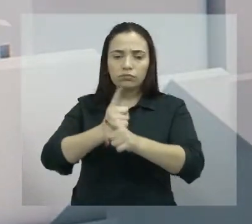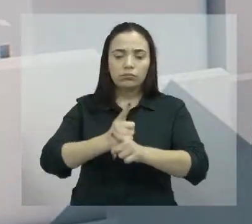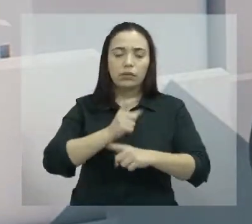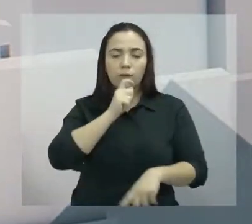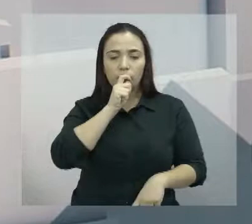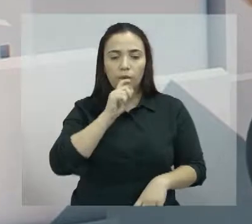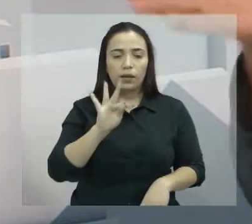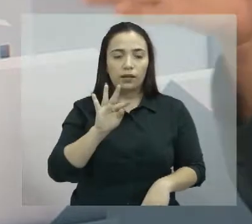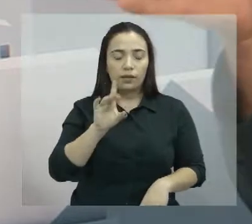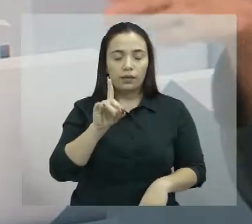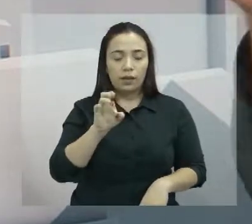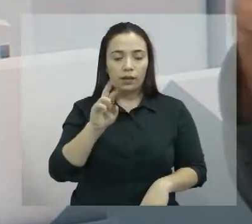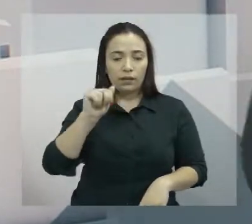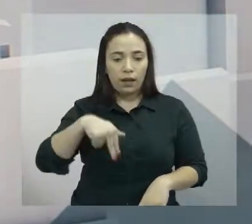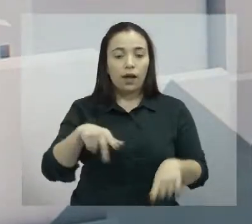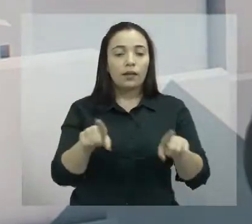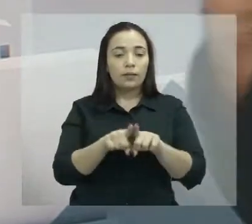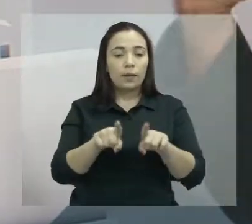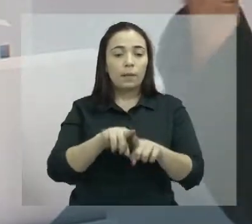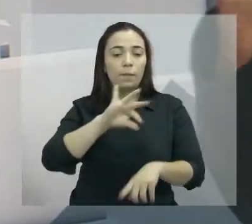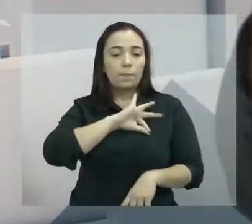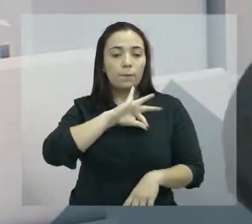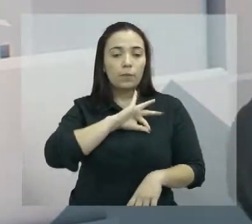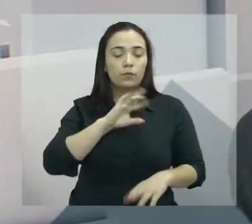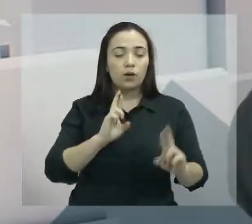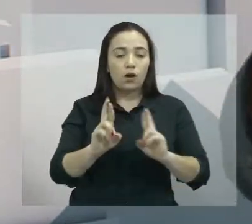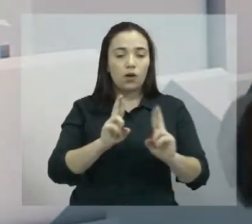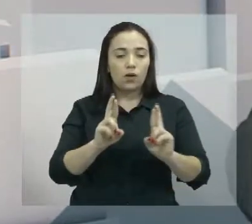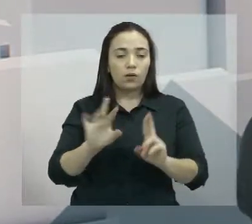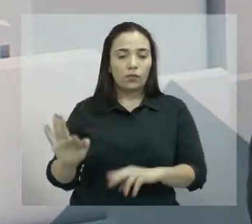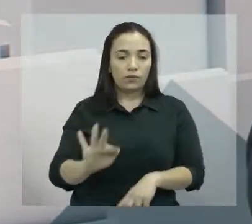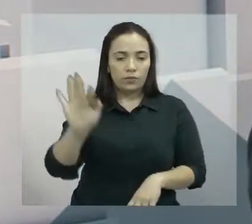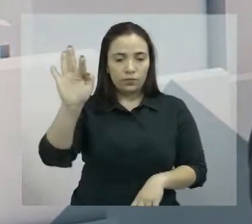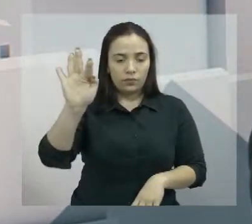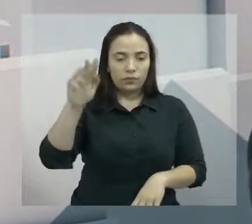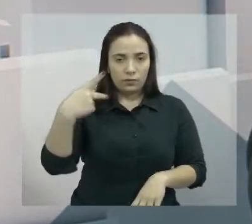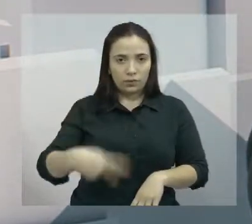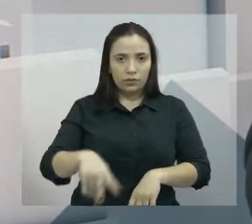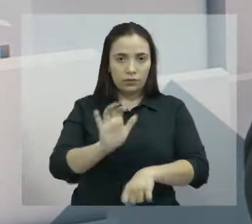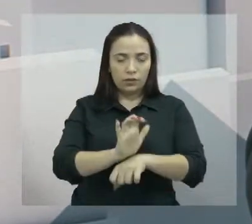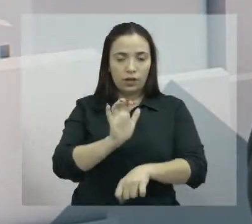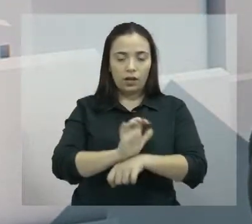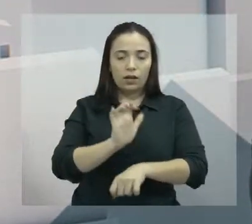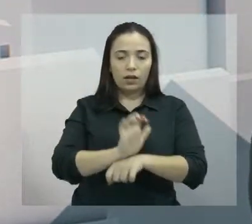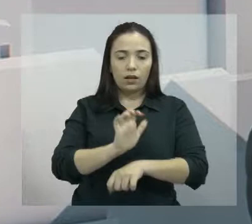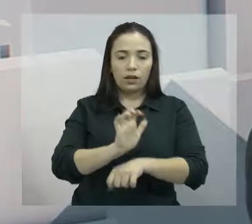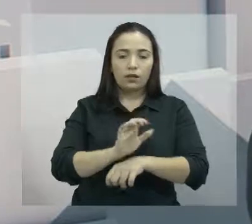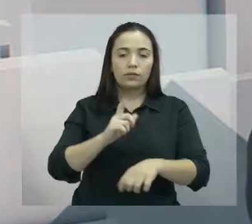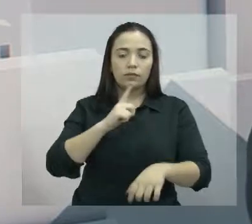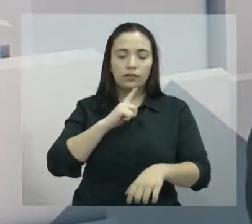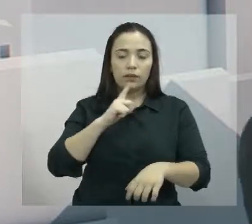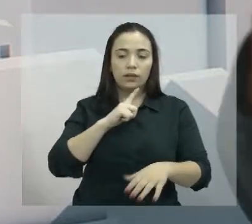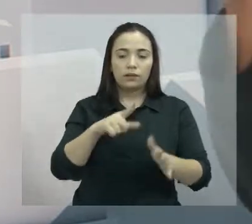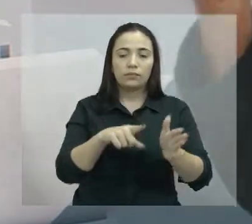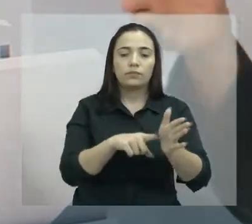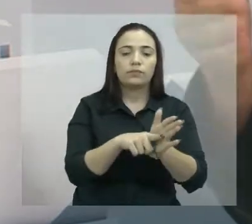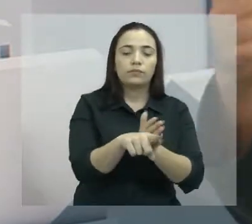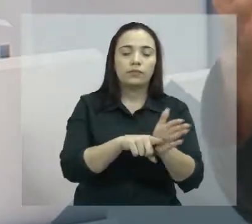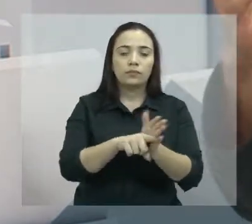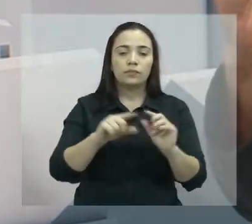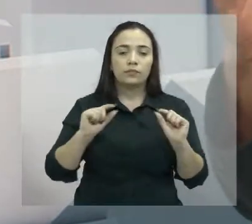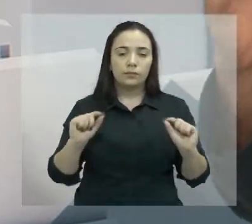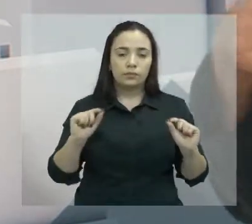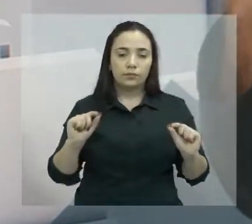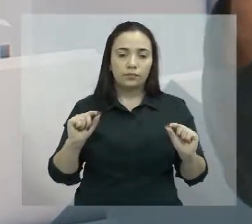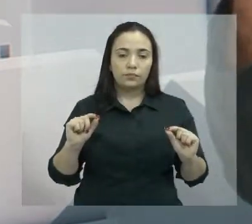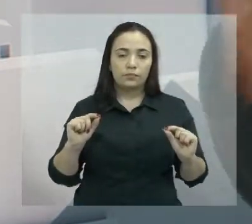do Detran e da Polícia Rodoviária Estadual, que são dois órgãos do Estado que atuam juntos, né, na fiscalização de trânsito, constataram